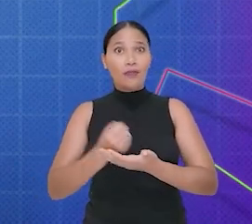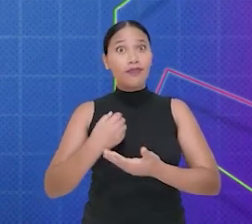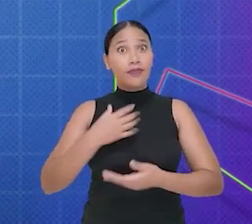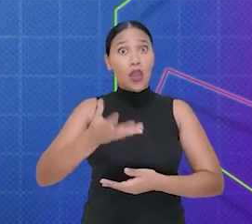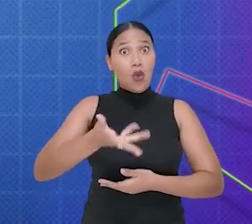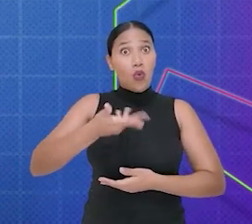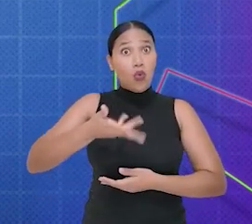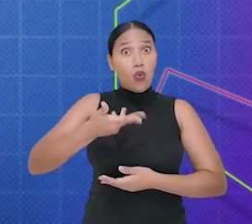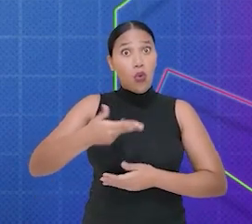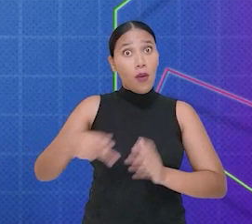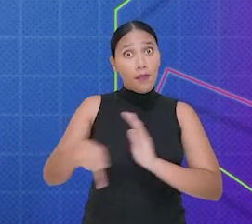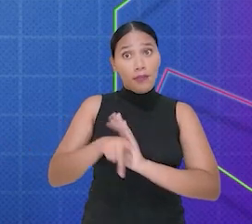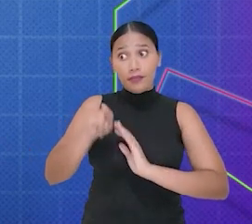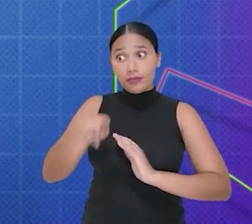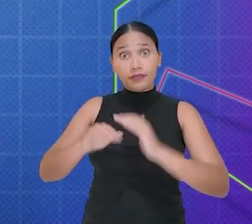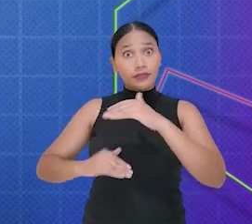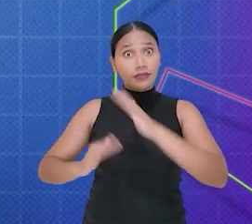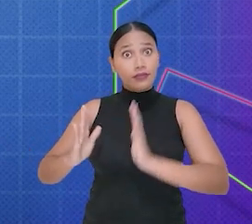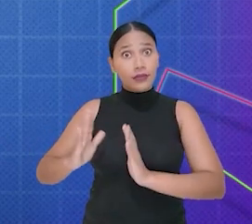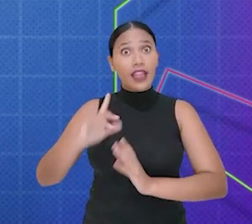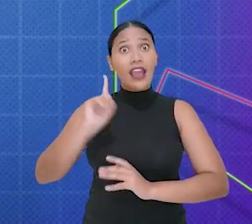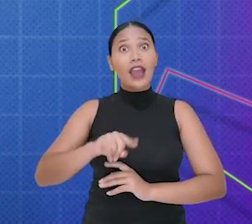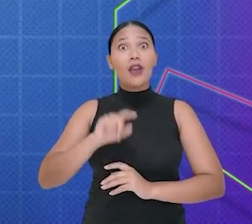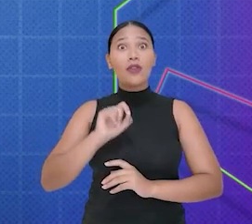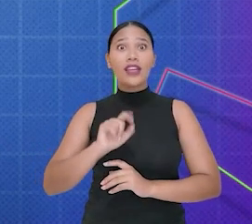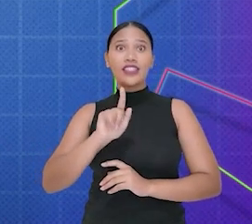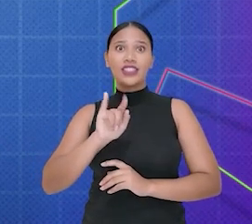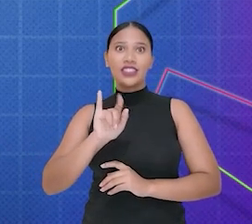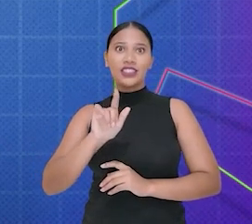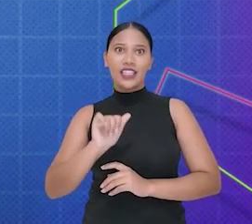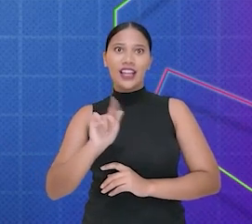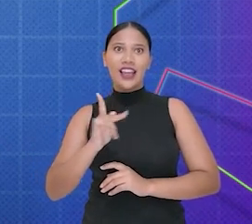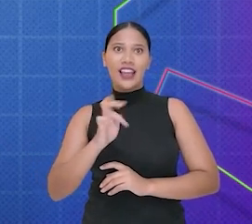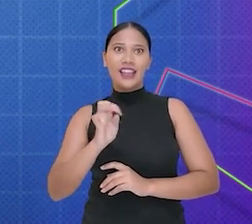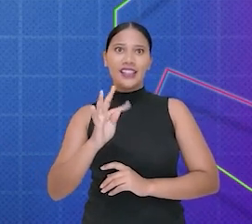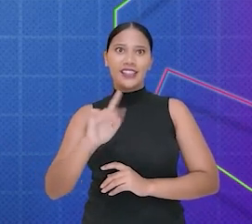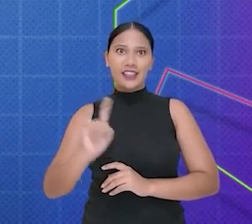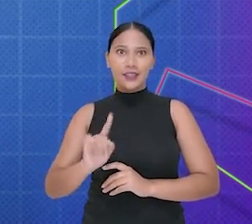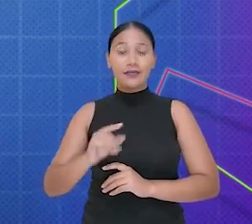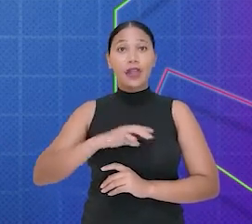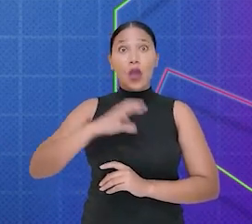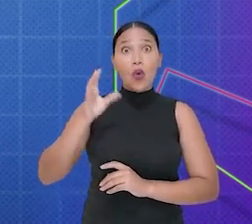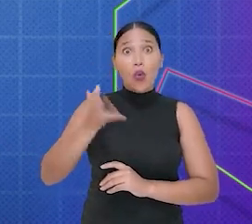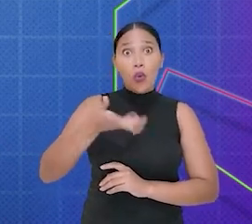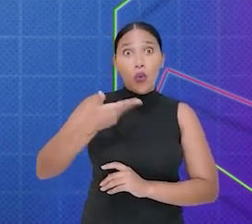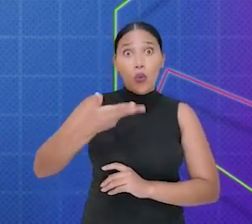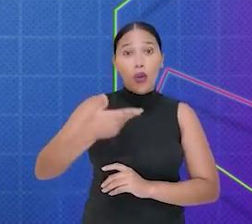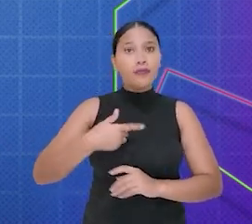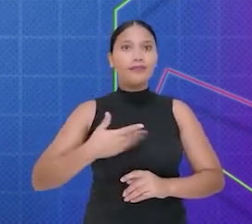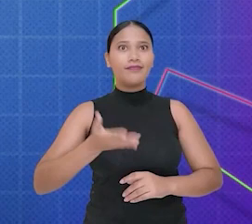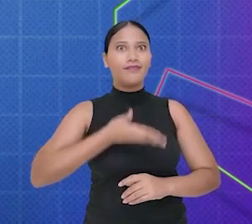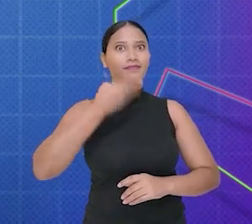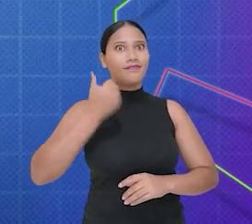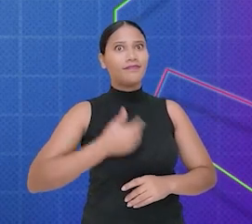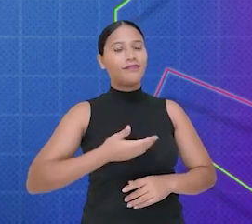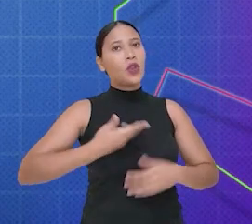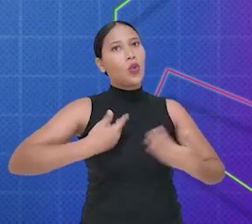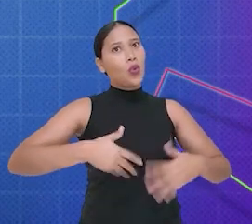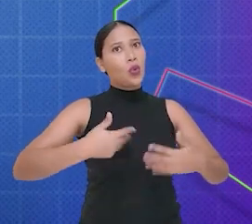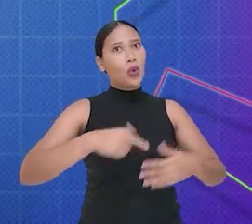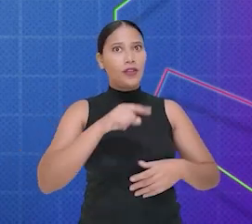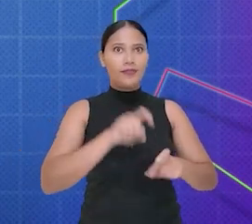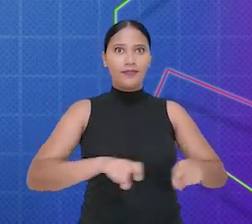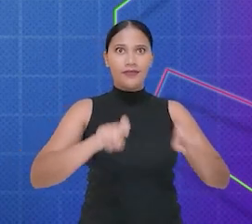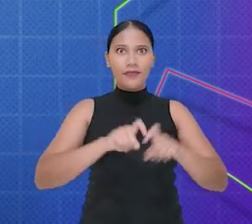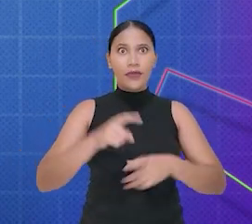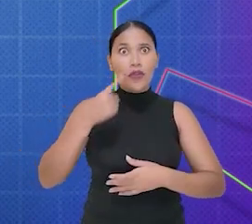A velocidade e a eficiência do processador é medida em gigahertz, e quanto maior for a velocidade, mais rápido é o